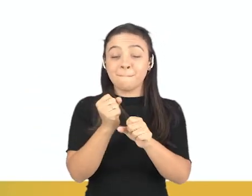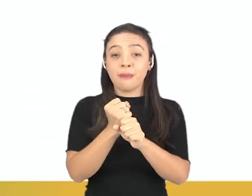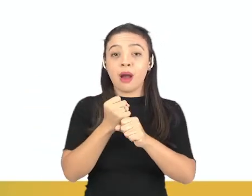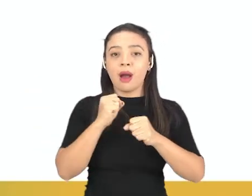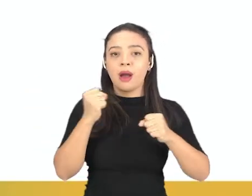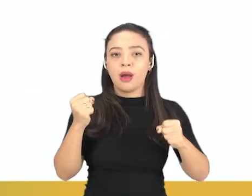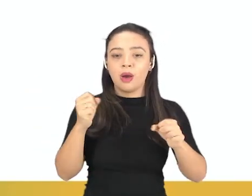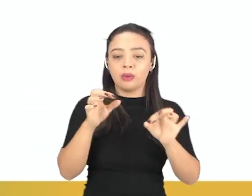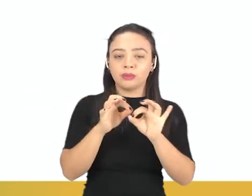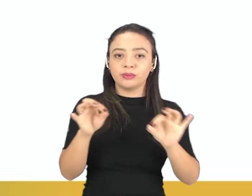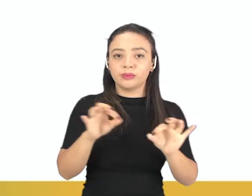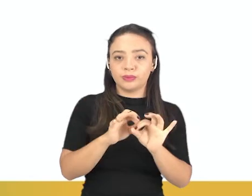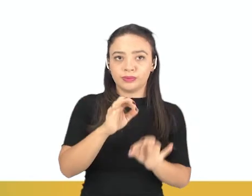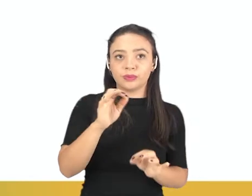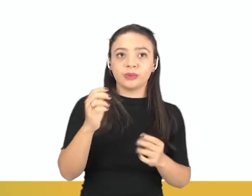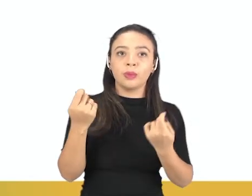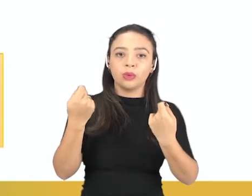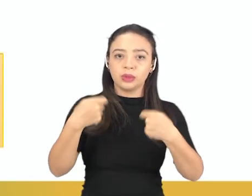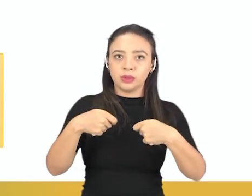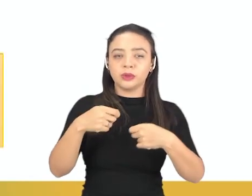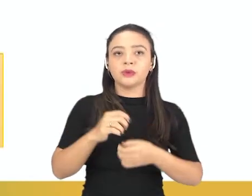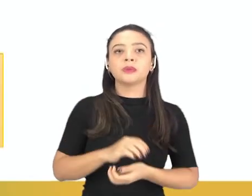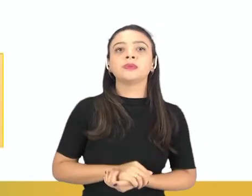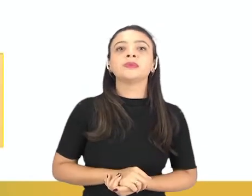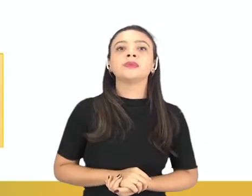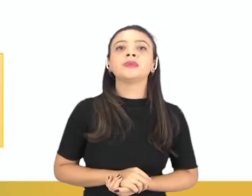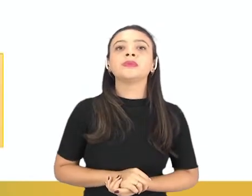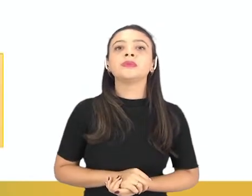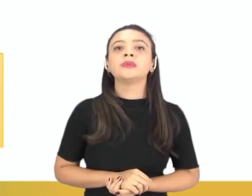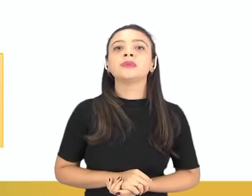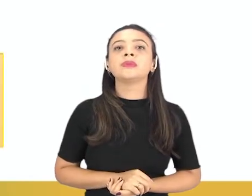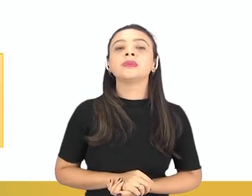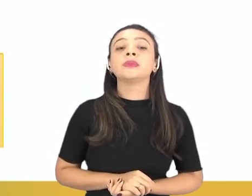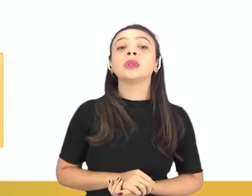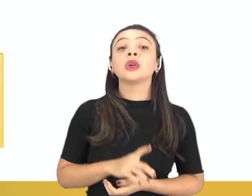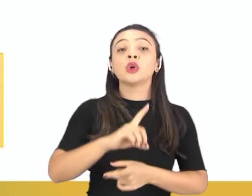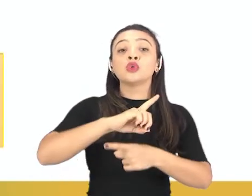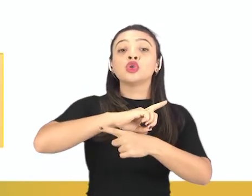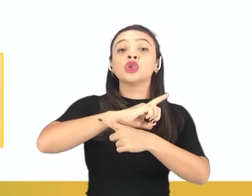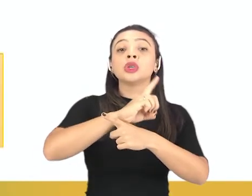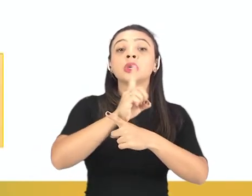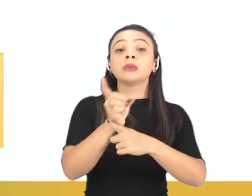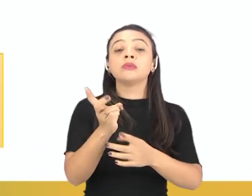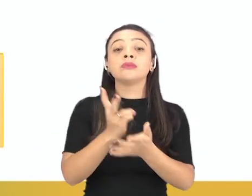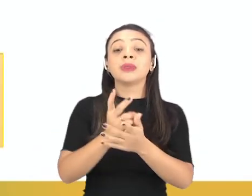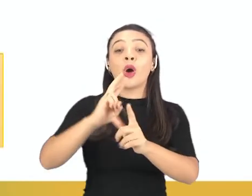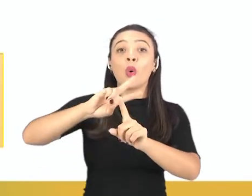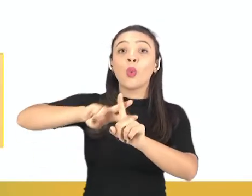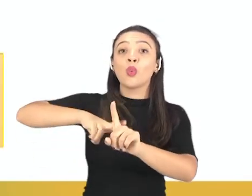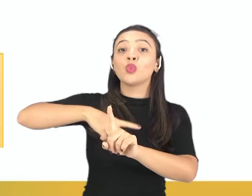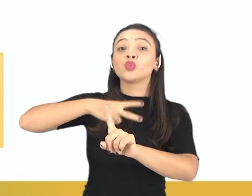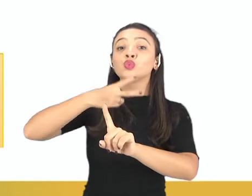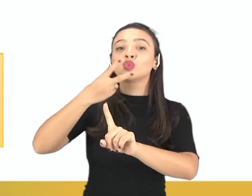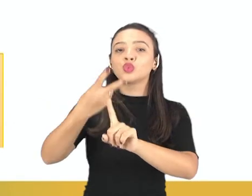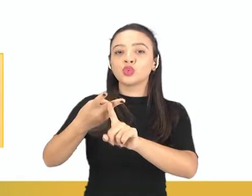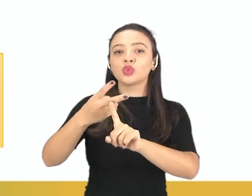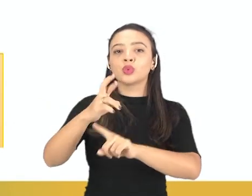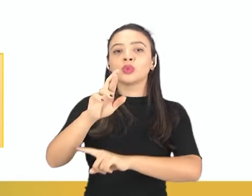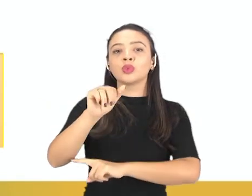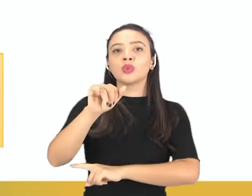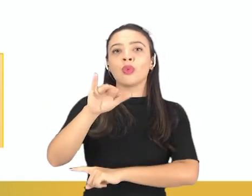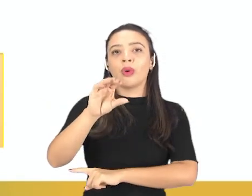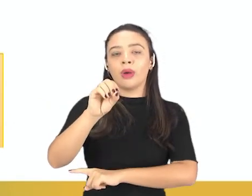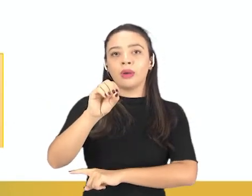e o seu valor sua medida né é o dobro da medida do raio portanto B